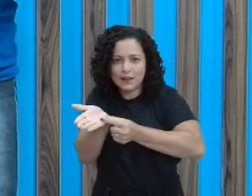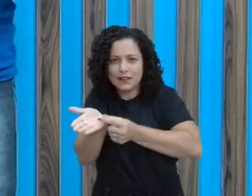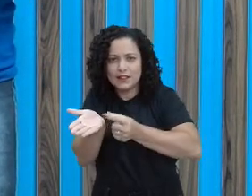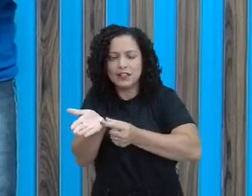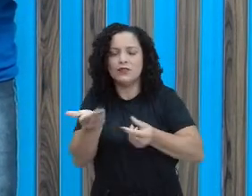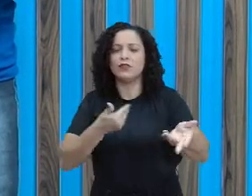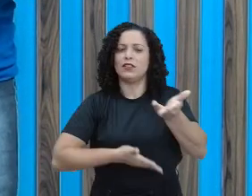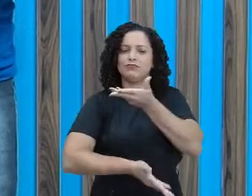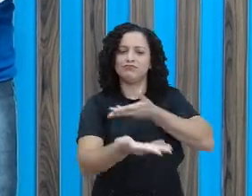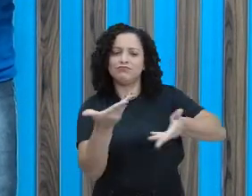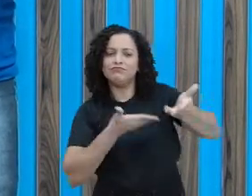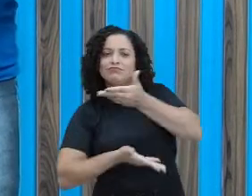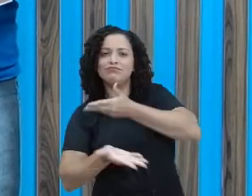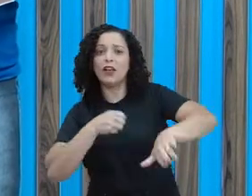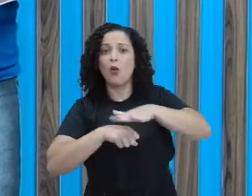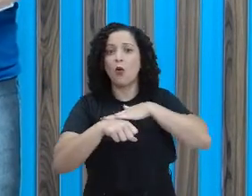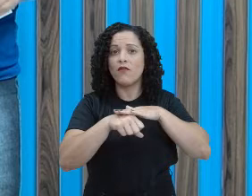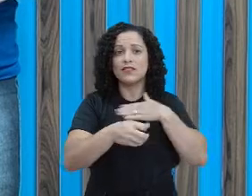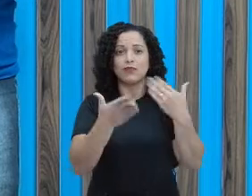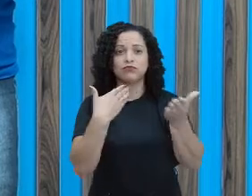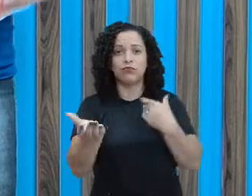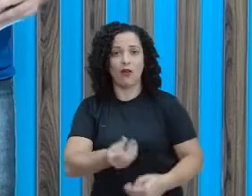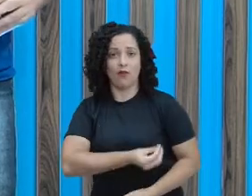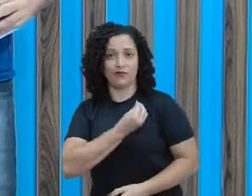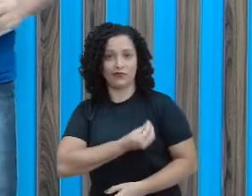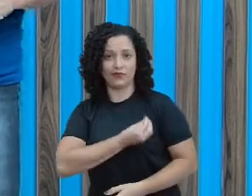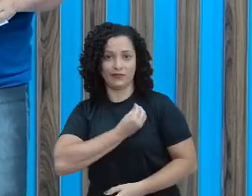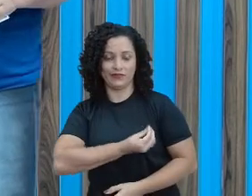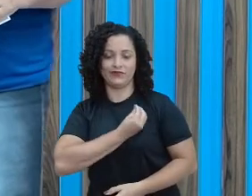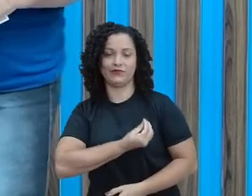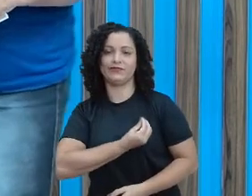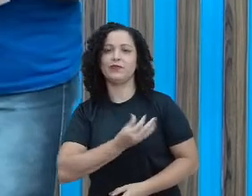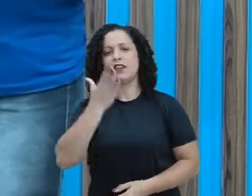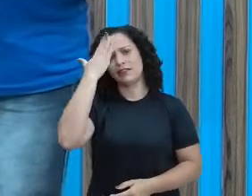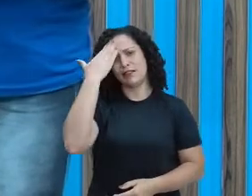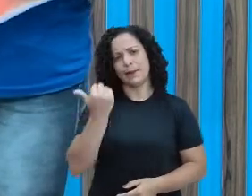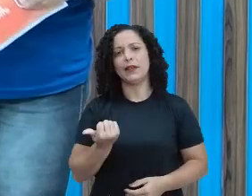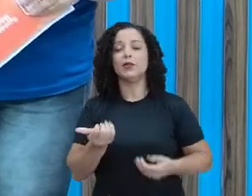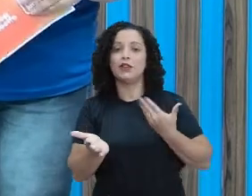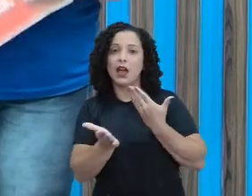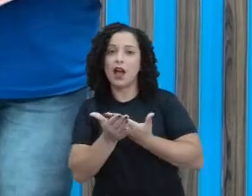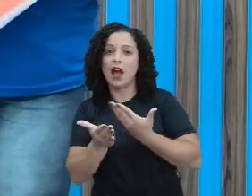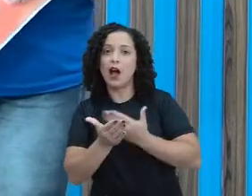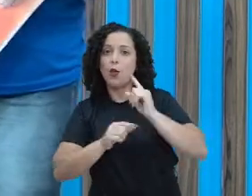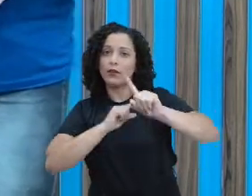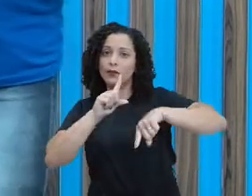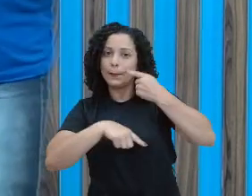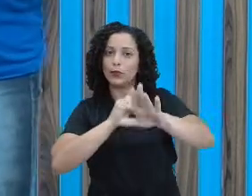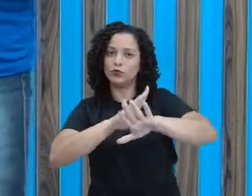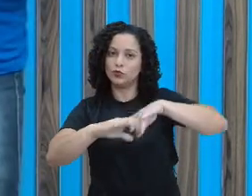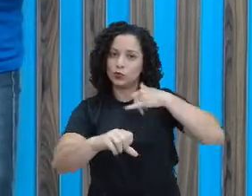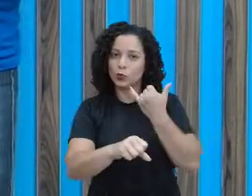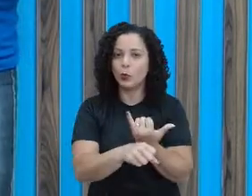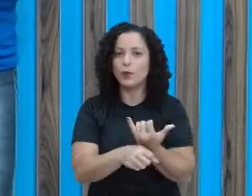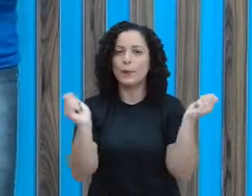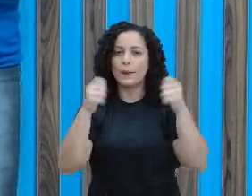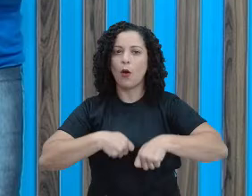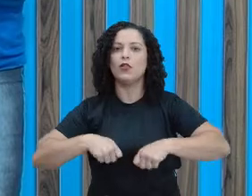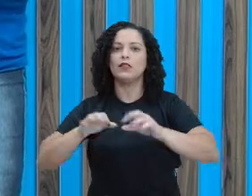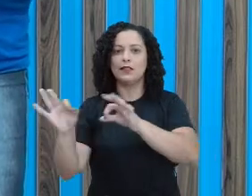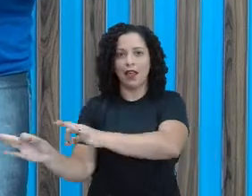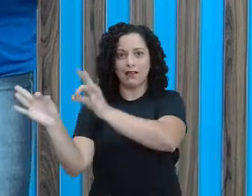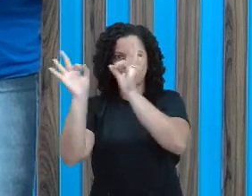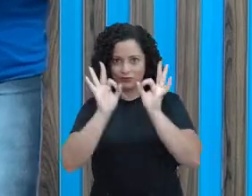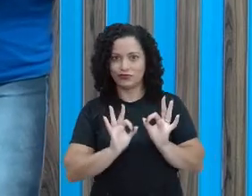onde o bate-papo vai ser ao vivo, né? Mesmo sabendo que essa aula fica gravada e vocês depois podem fazer